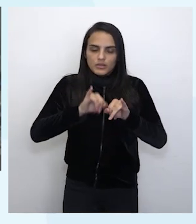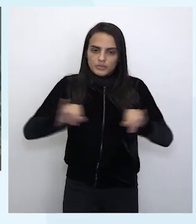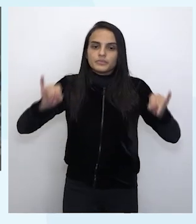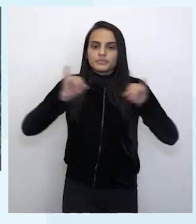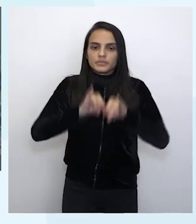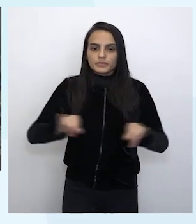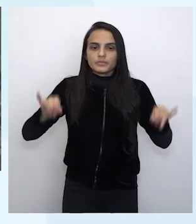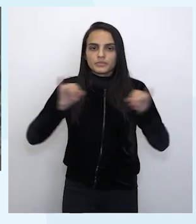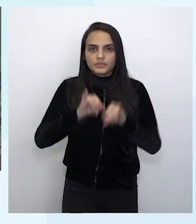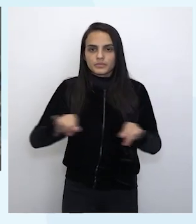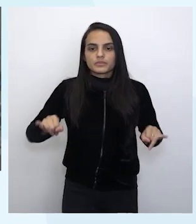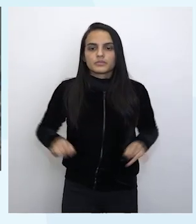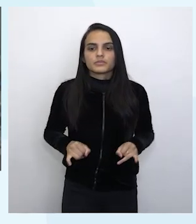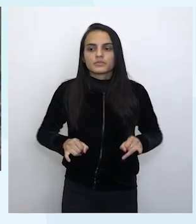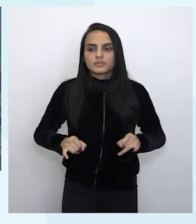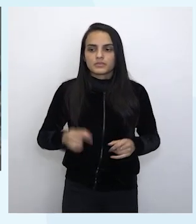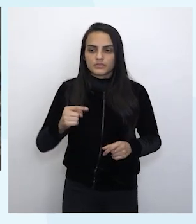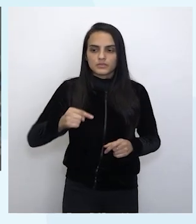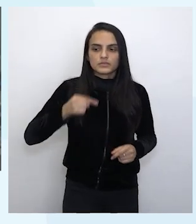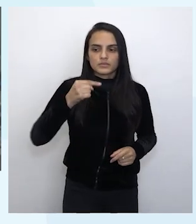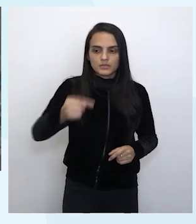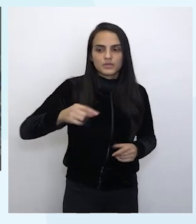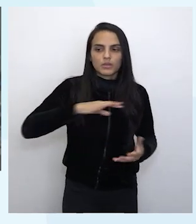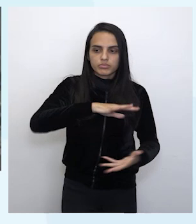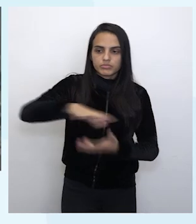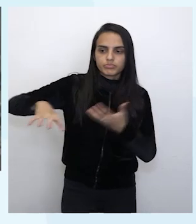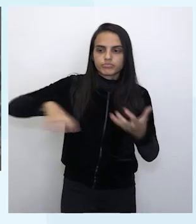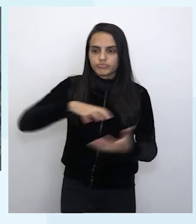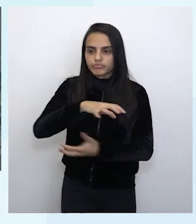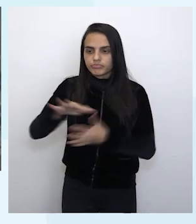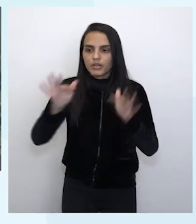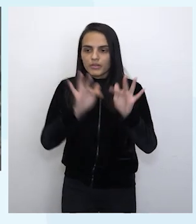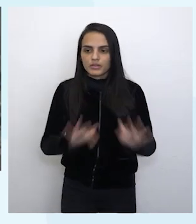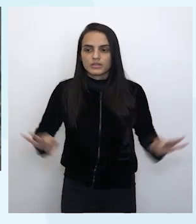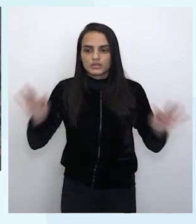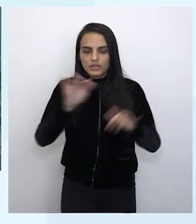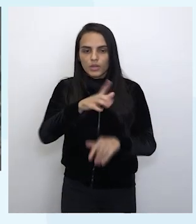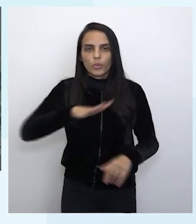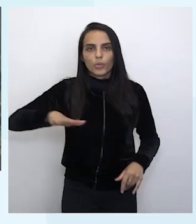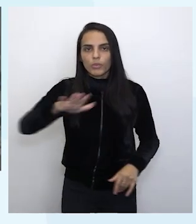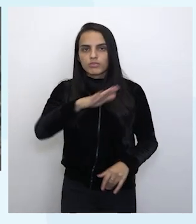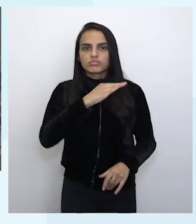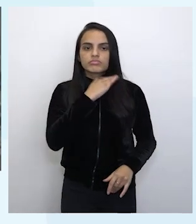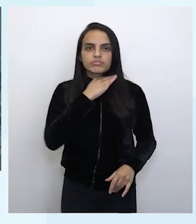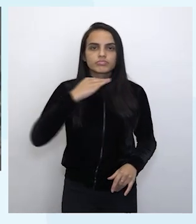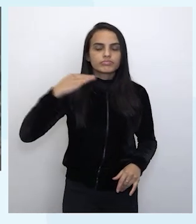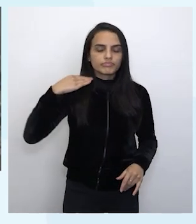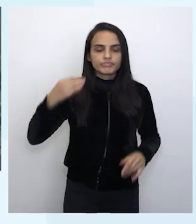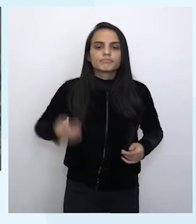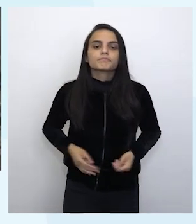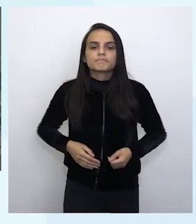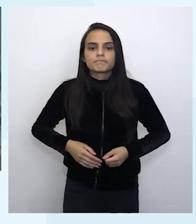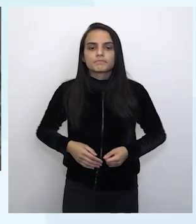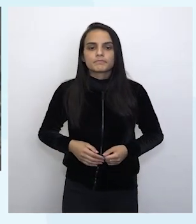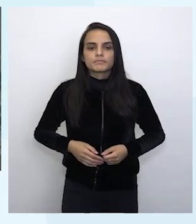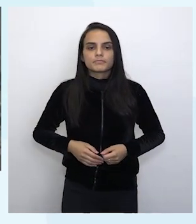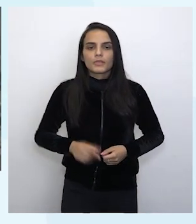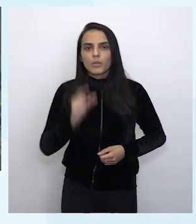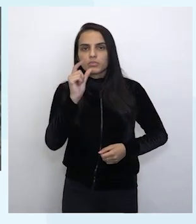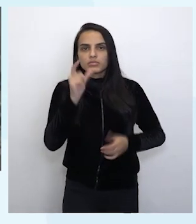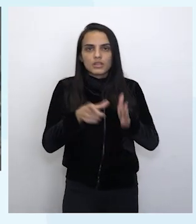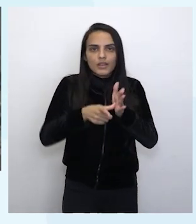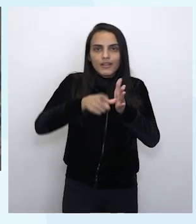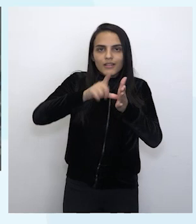que logo em seguida vai ter a Revolução Francesa e todo mundo vai morrer na guilhotina, né? Foi mais ou menos nessa mesma época, né? Então, um pouquinho antes da